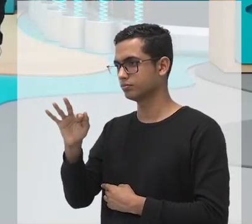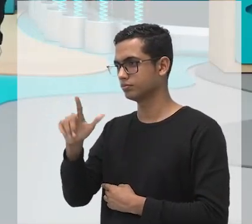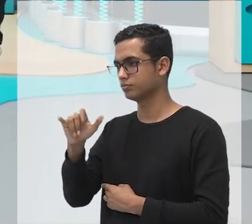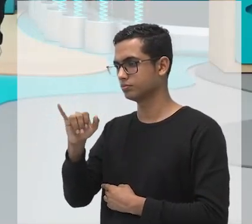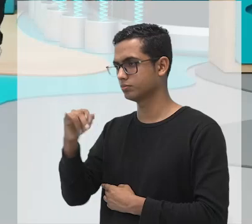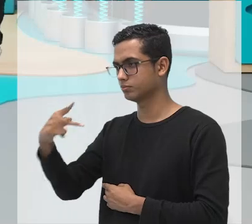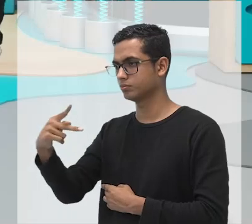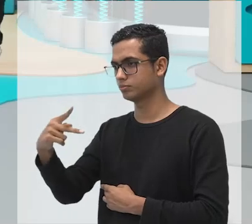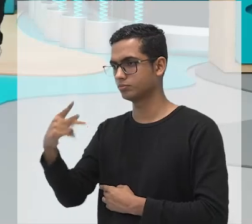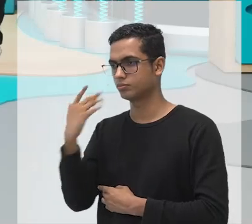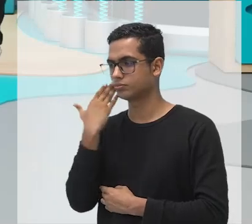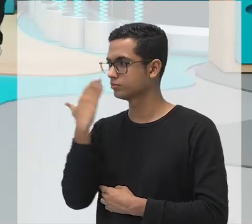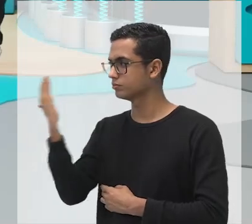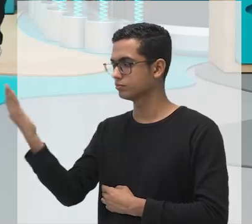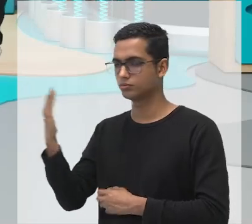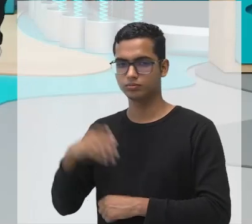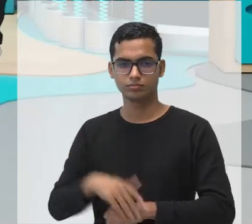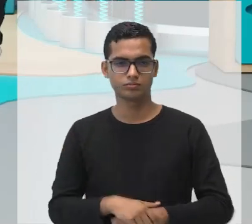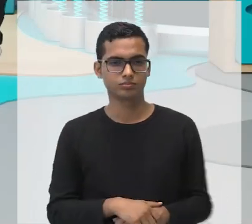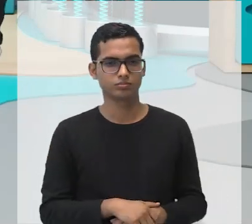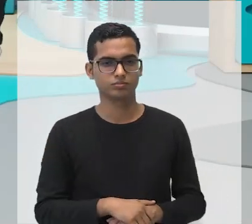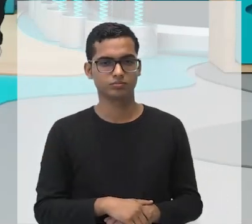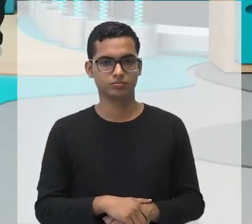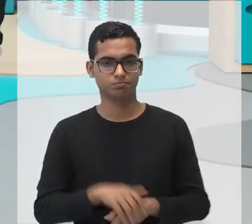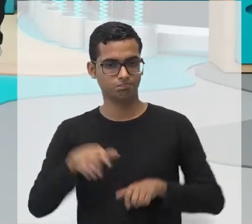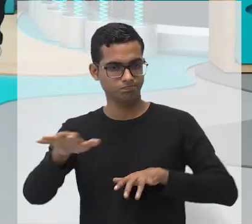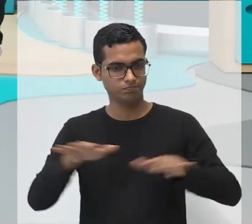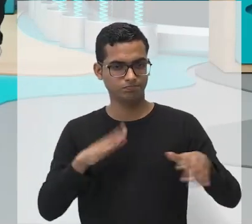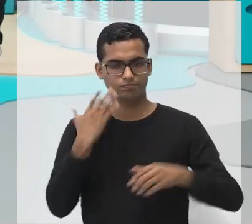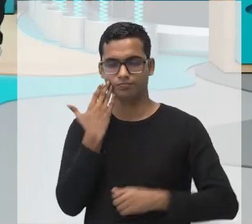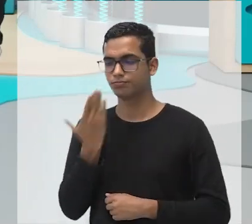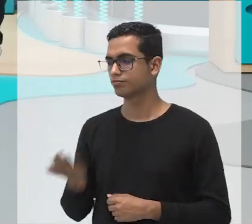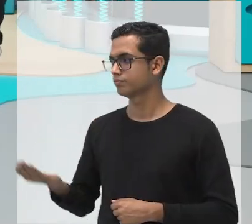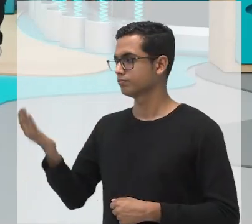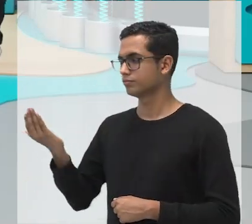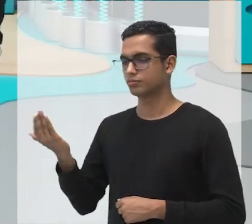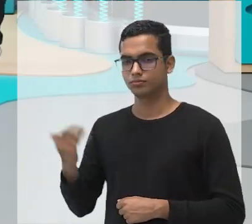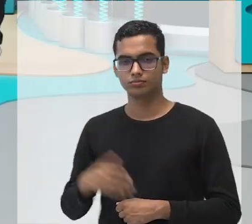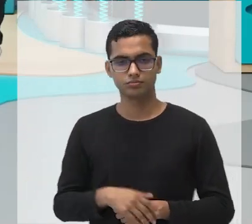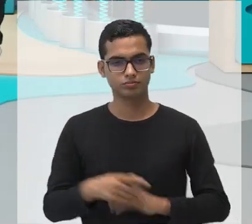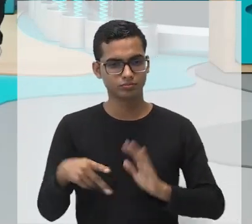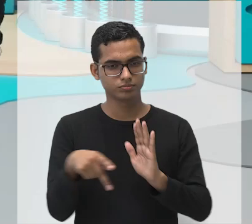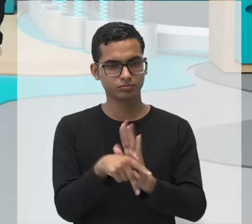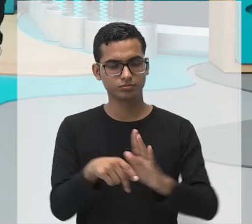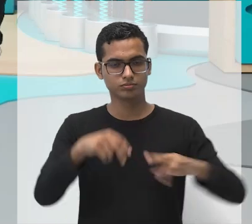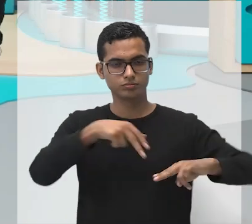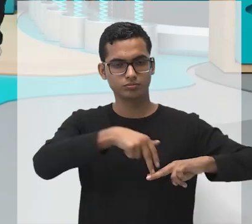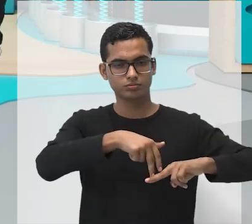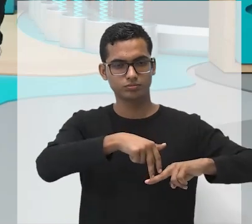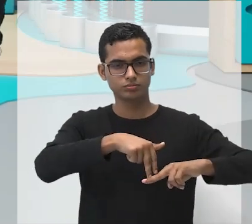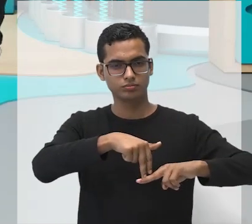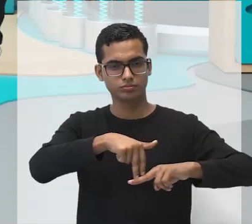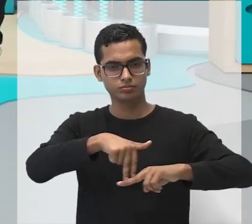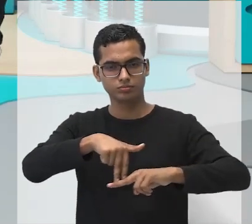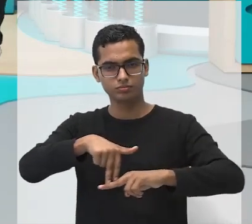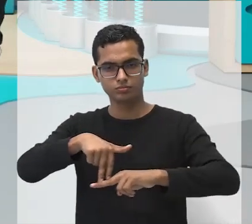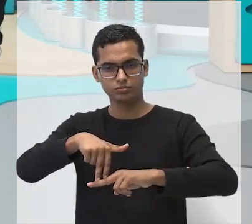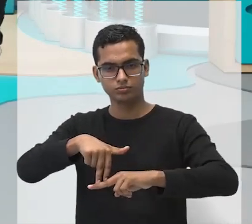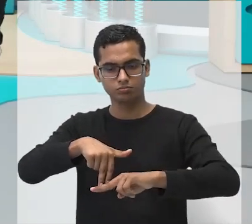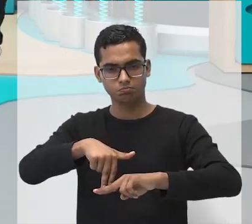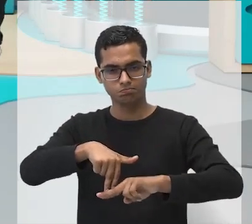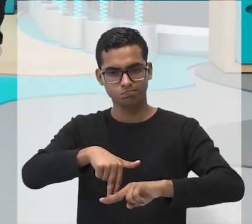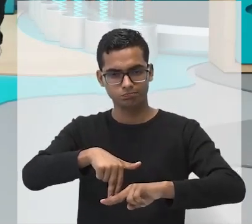é o kickflip. O kickflip é quando o skate realiza um giro de 360